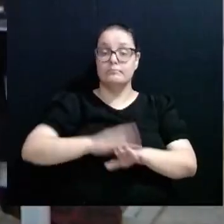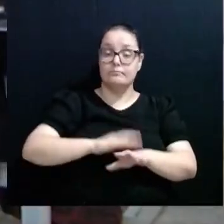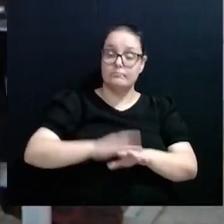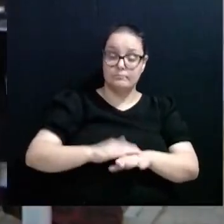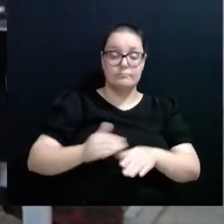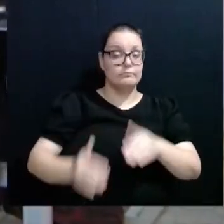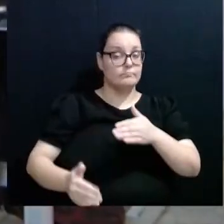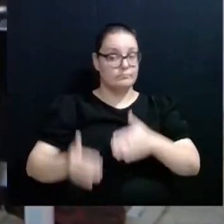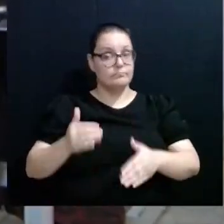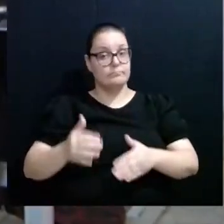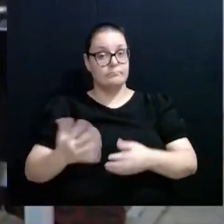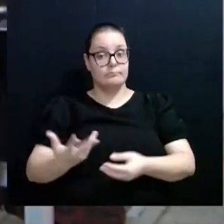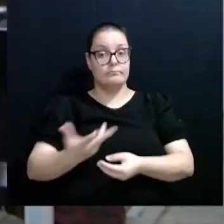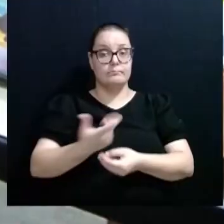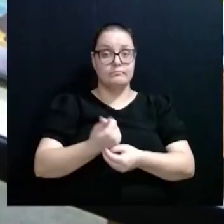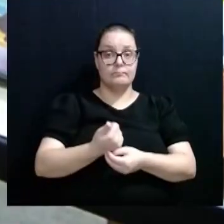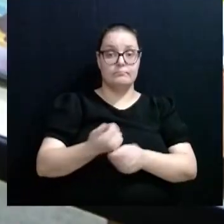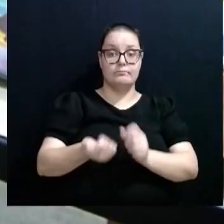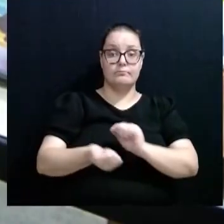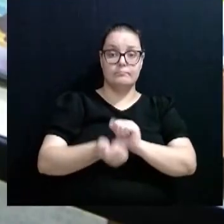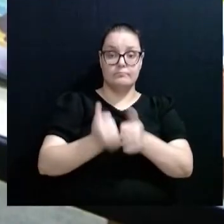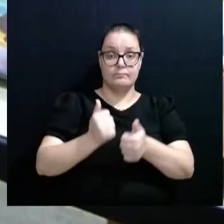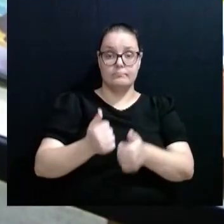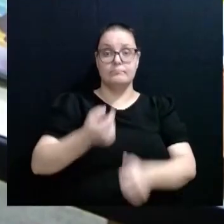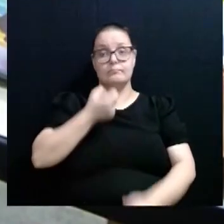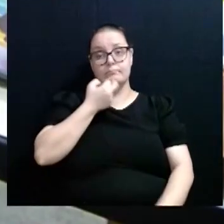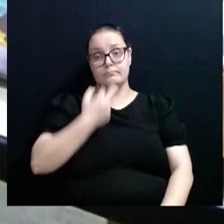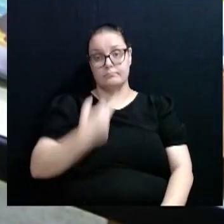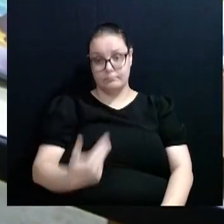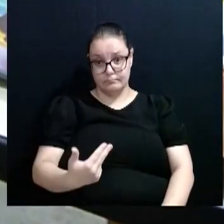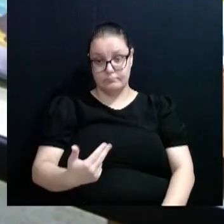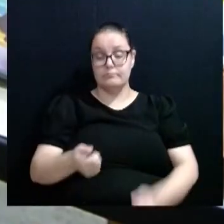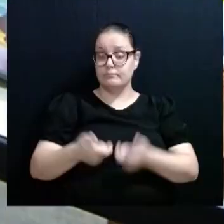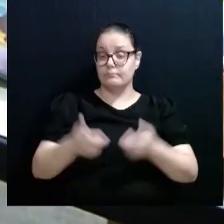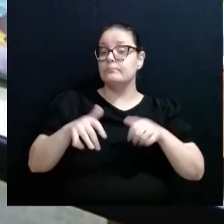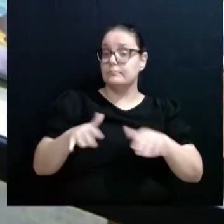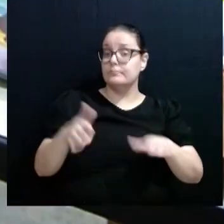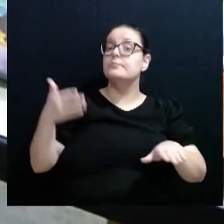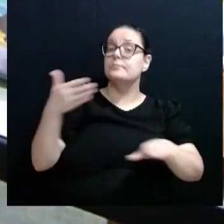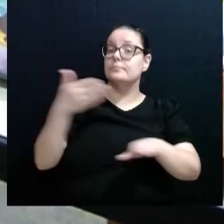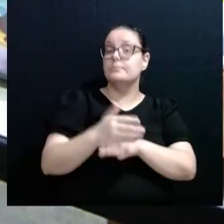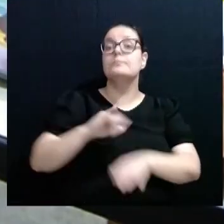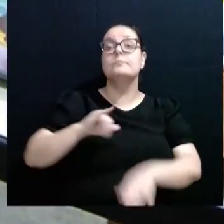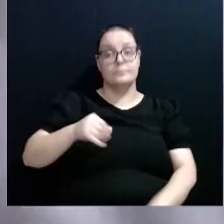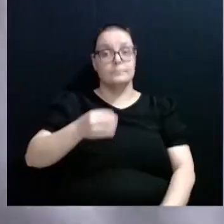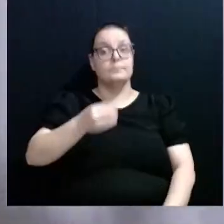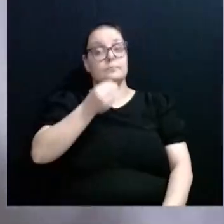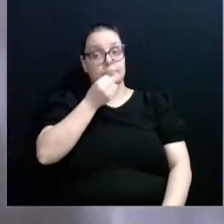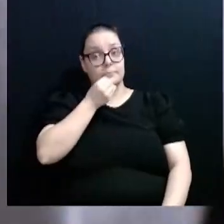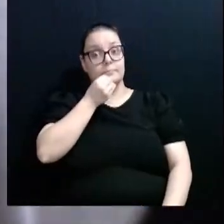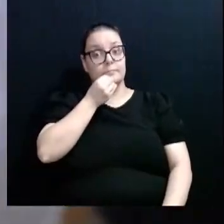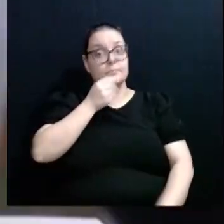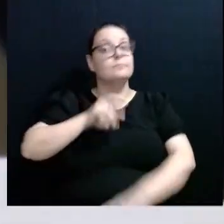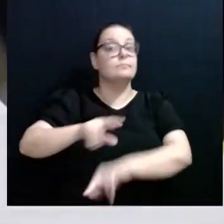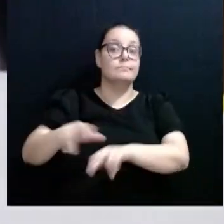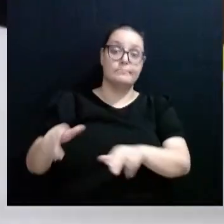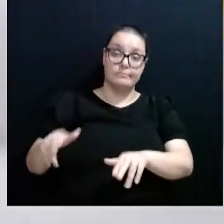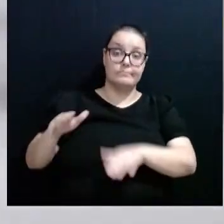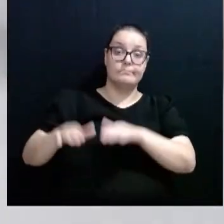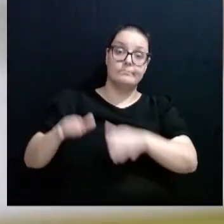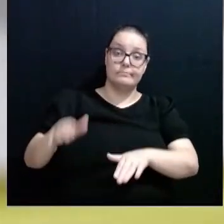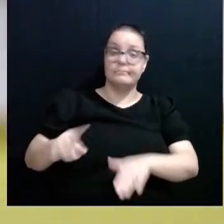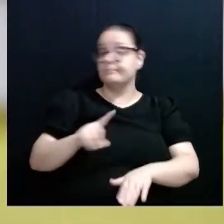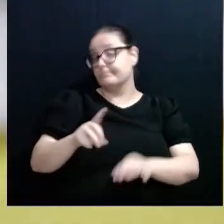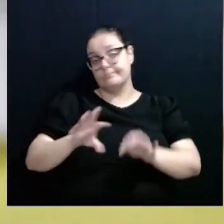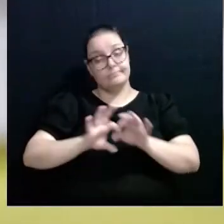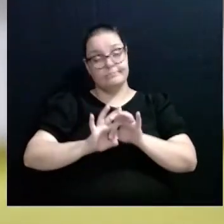artes, esportes e idiomas, ampliando o acesso a oportunidades que, em muitos casos, não estão disponíveis para